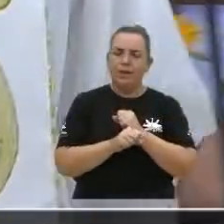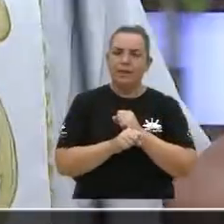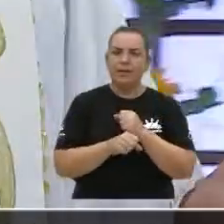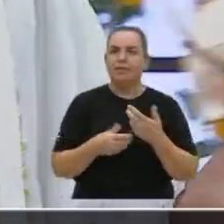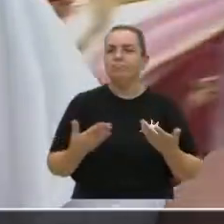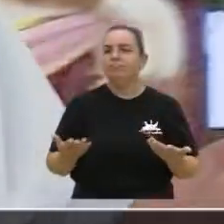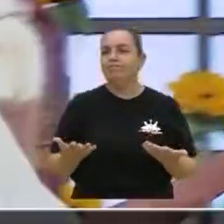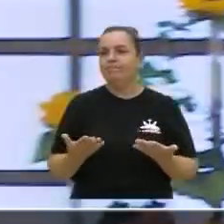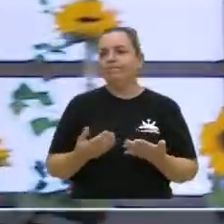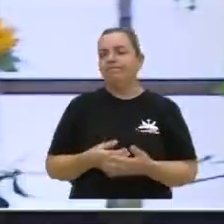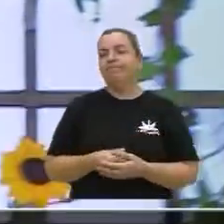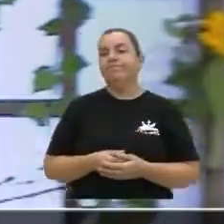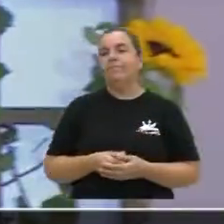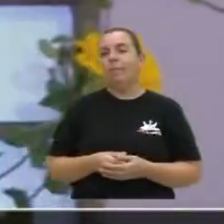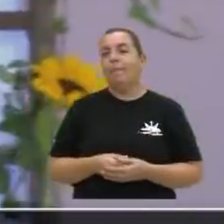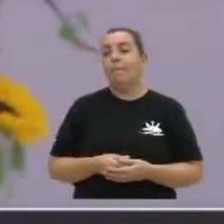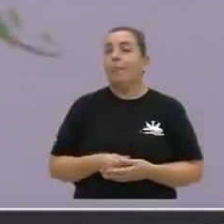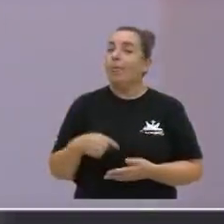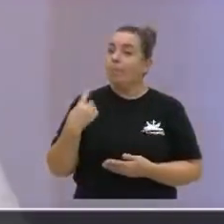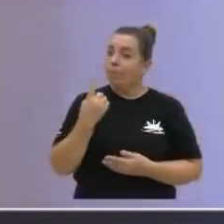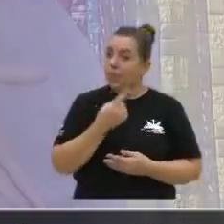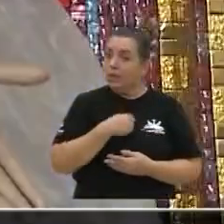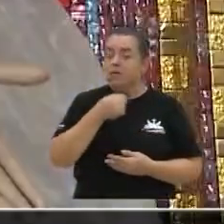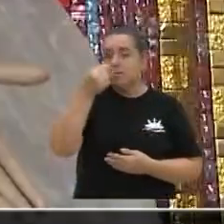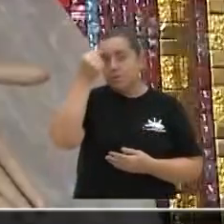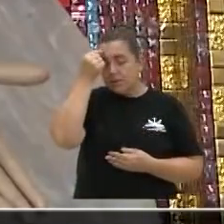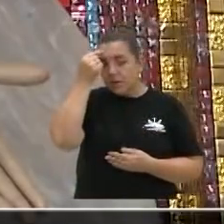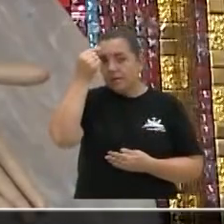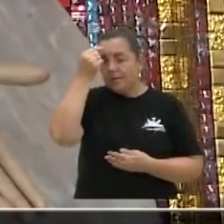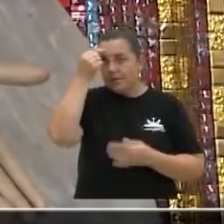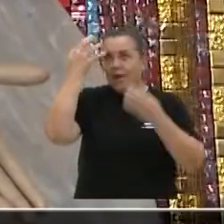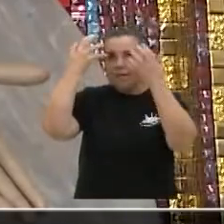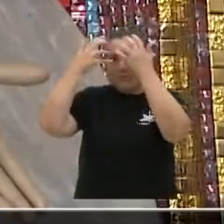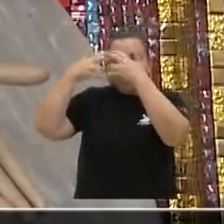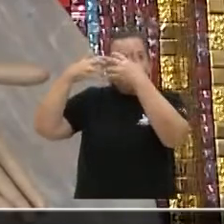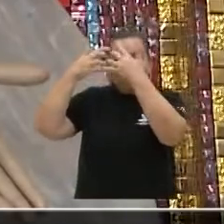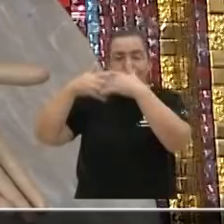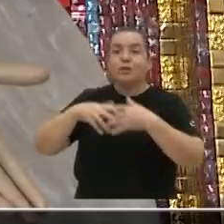dádiva! Nós podermos pensar, refletir,